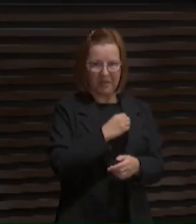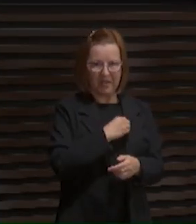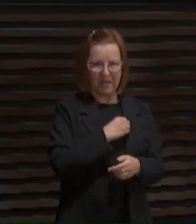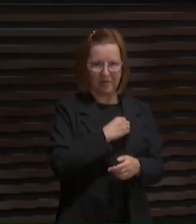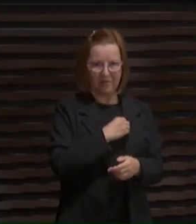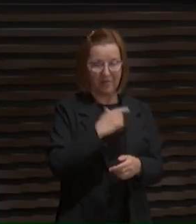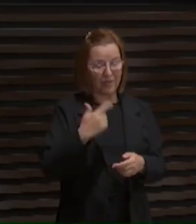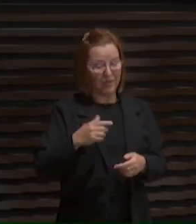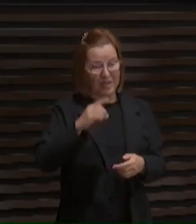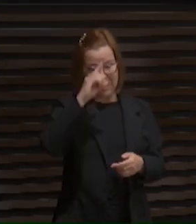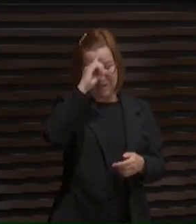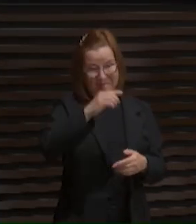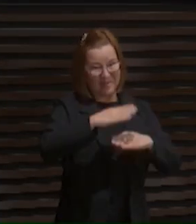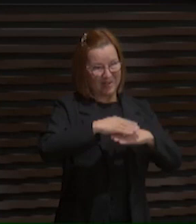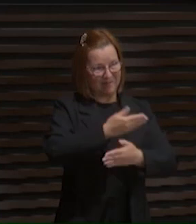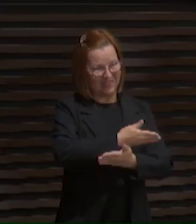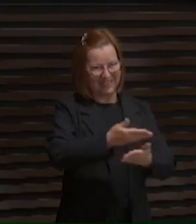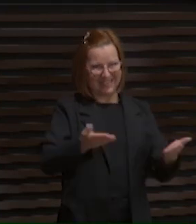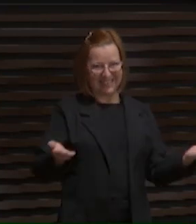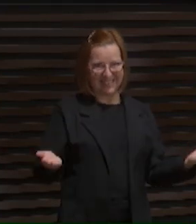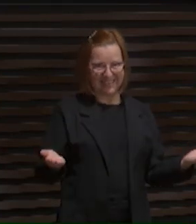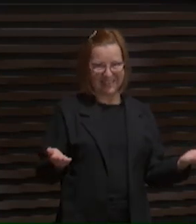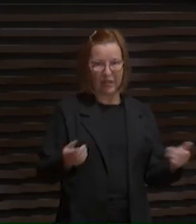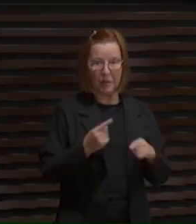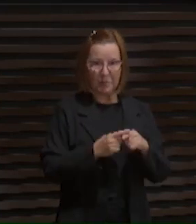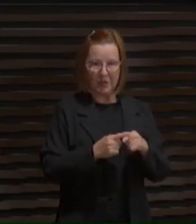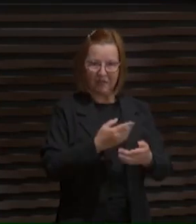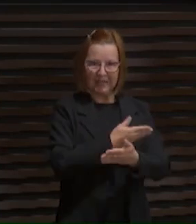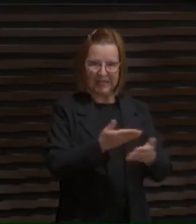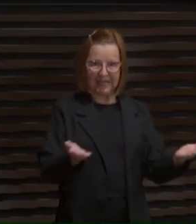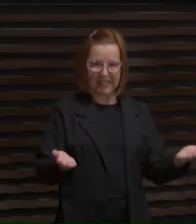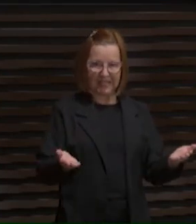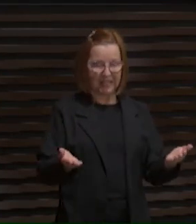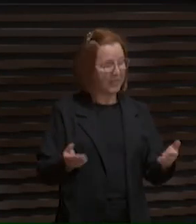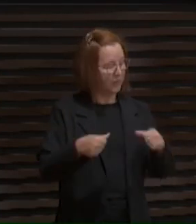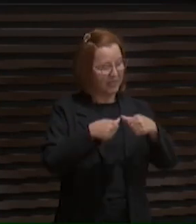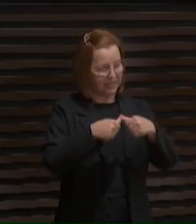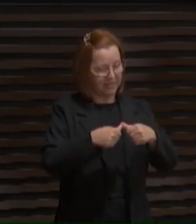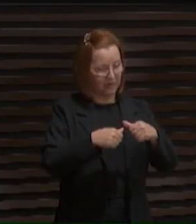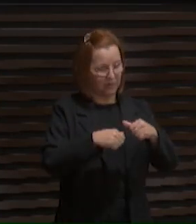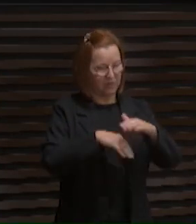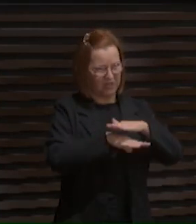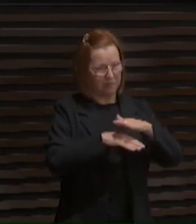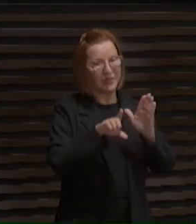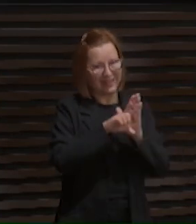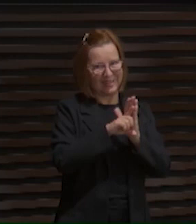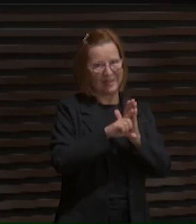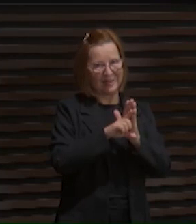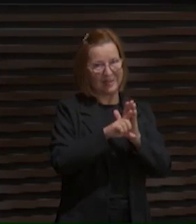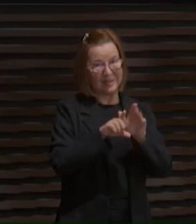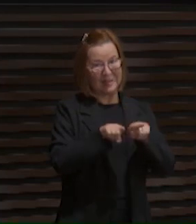não terá domínio sobre vocês, pois vocês não estão debaixo da lei, e sim